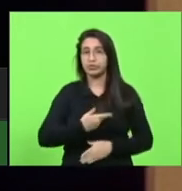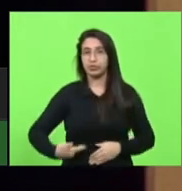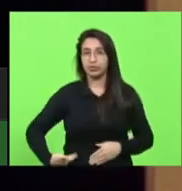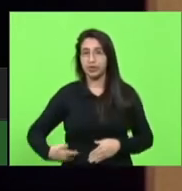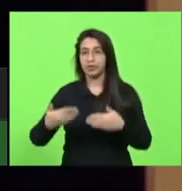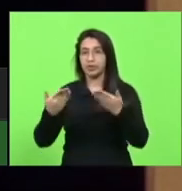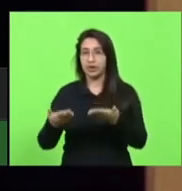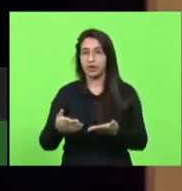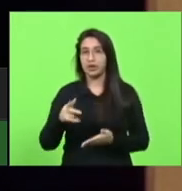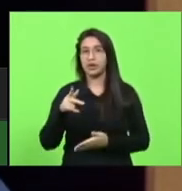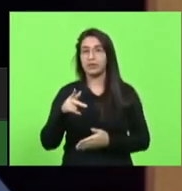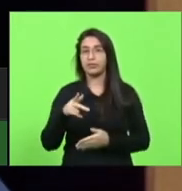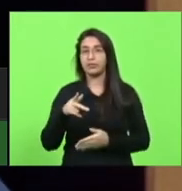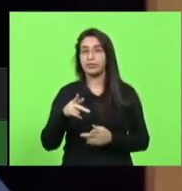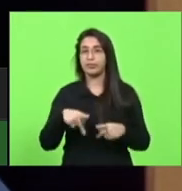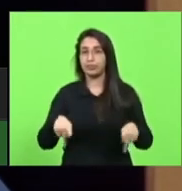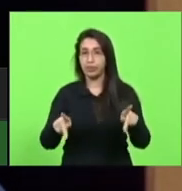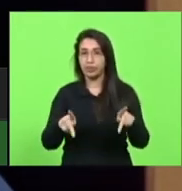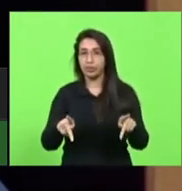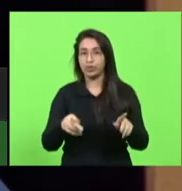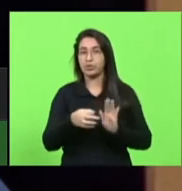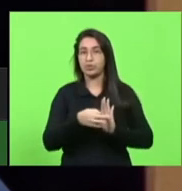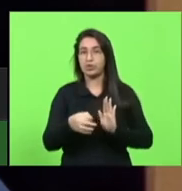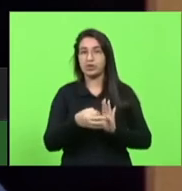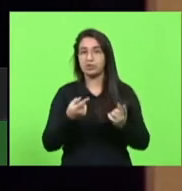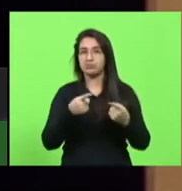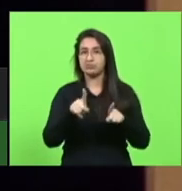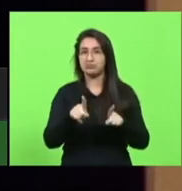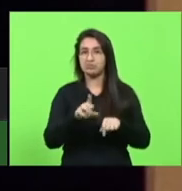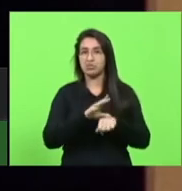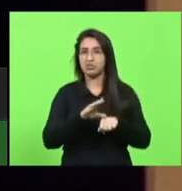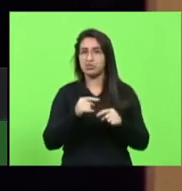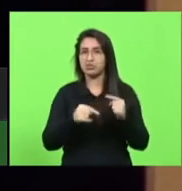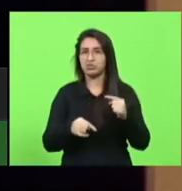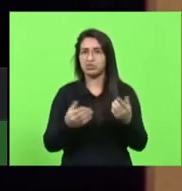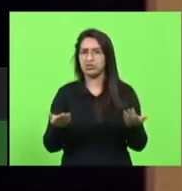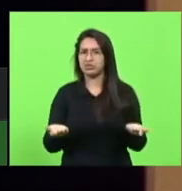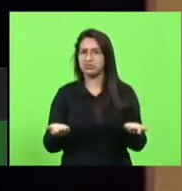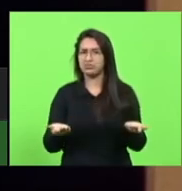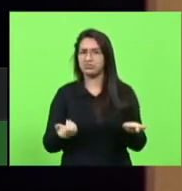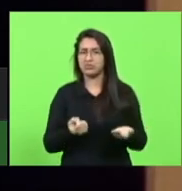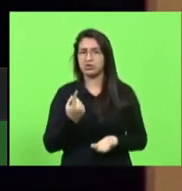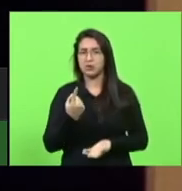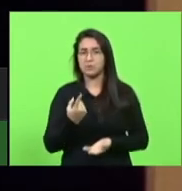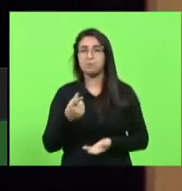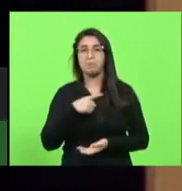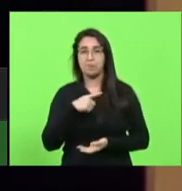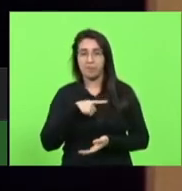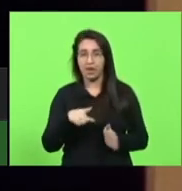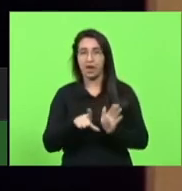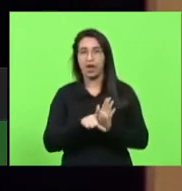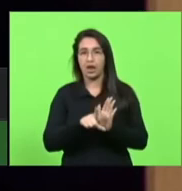procuradoria deu um parecer pela rejeição, pela inconstitucionalidade do projeto. Existe lei